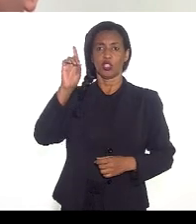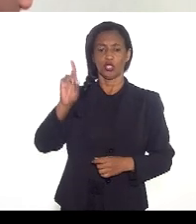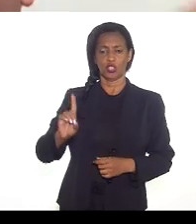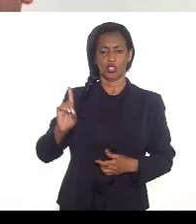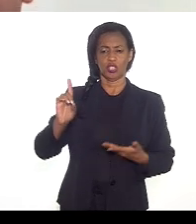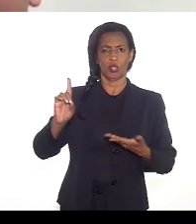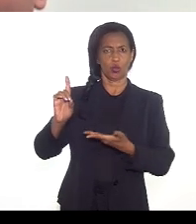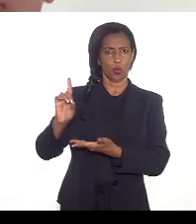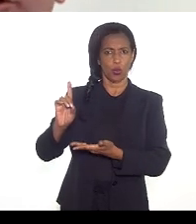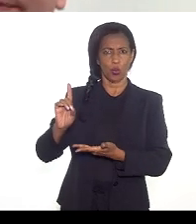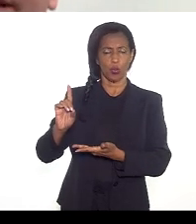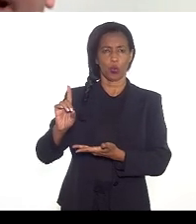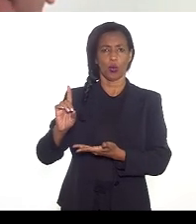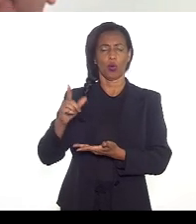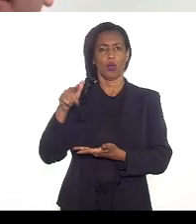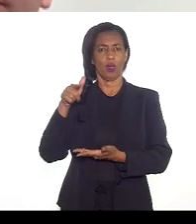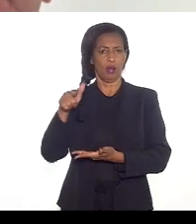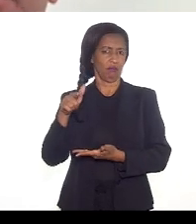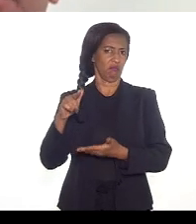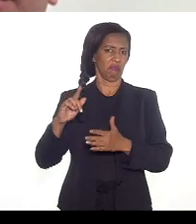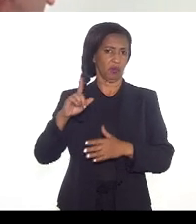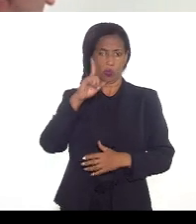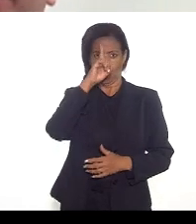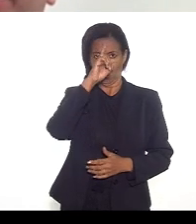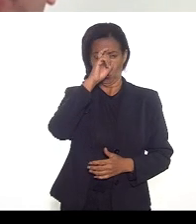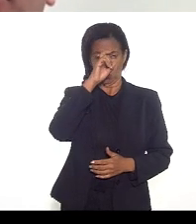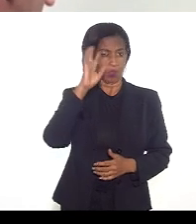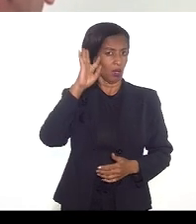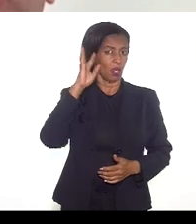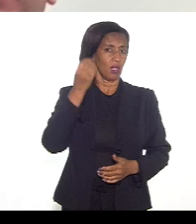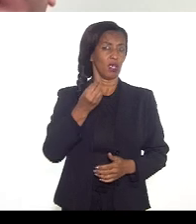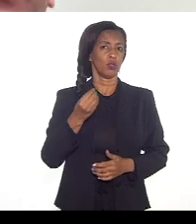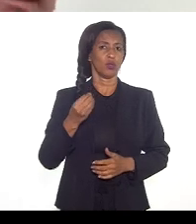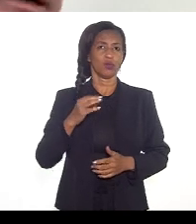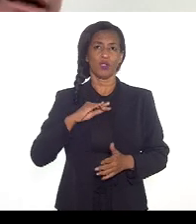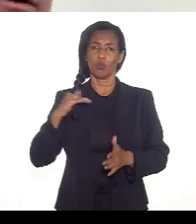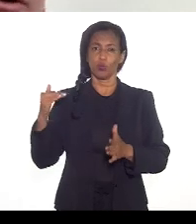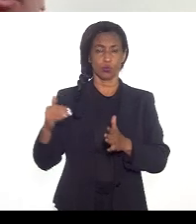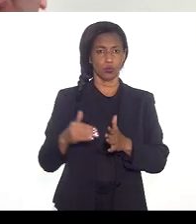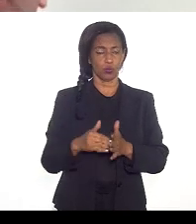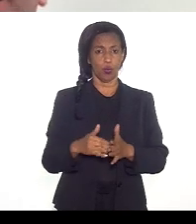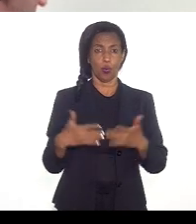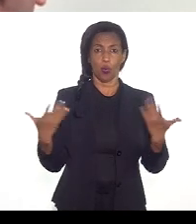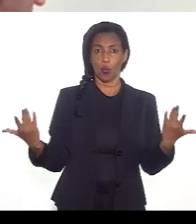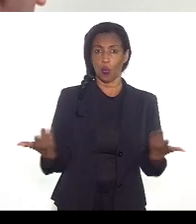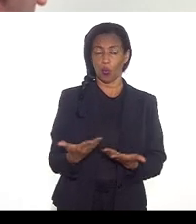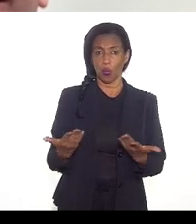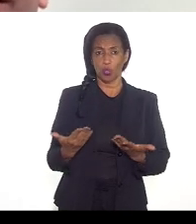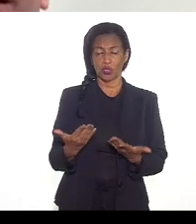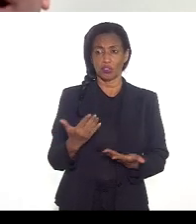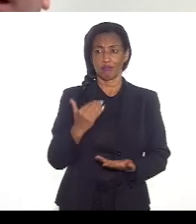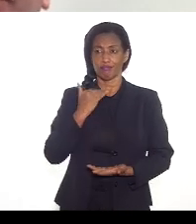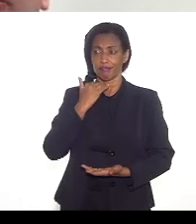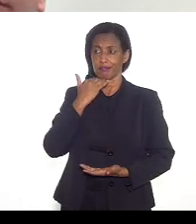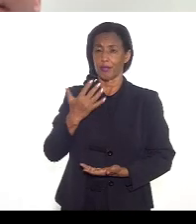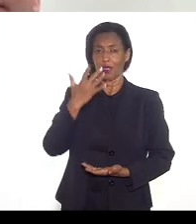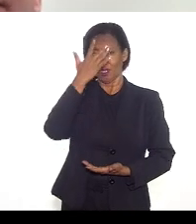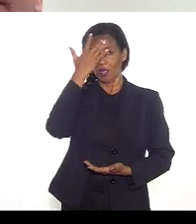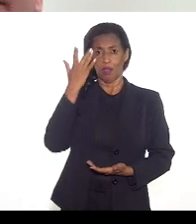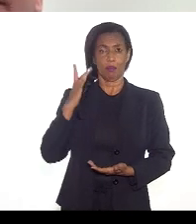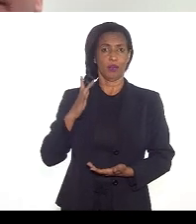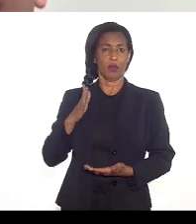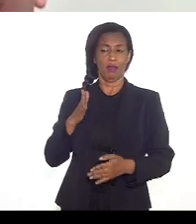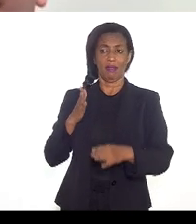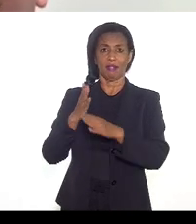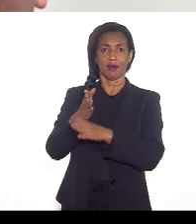nas redes de hospitais e resolvia toda a demanda. Hoje acaba as pessoas entrando